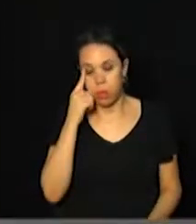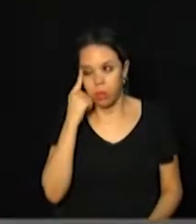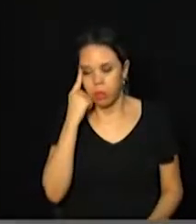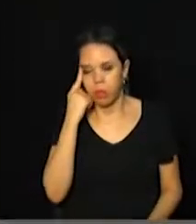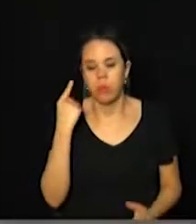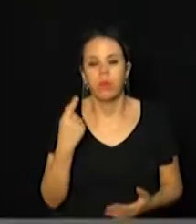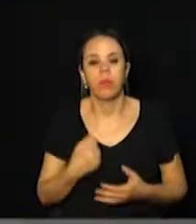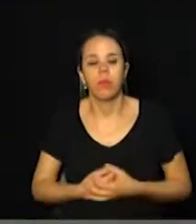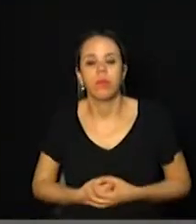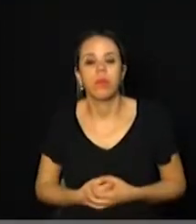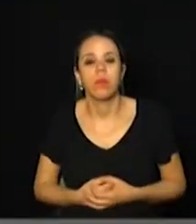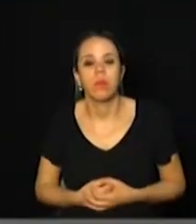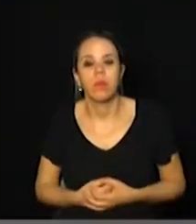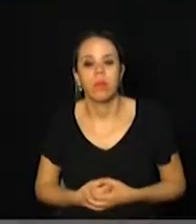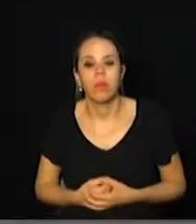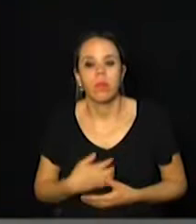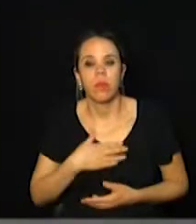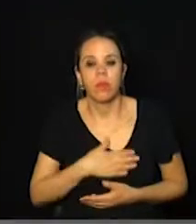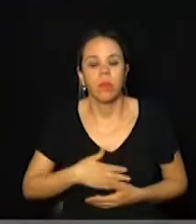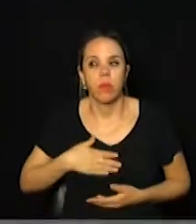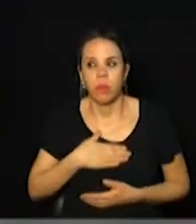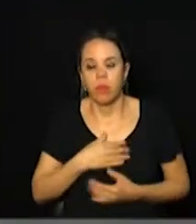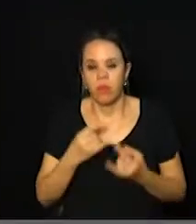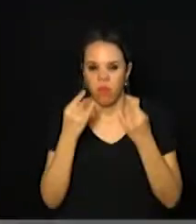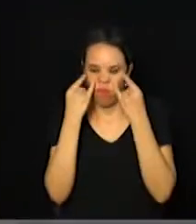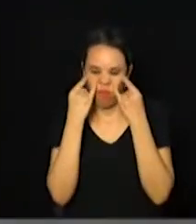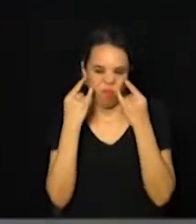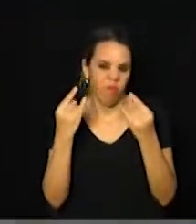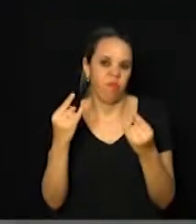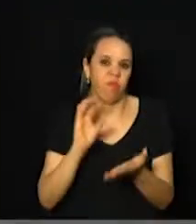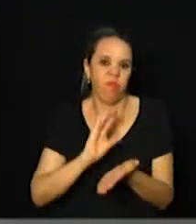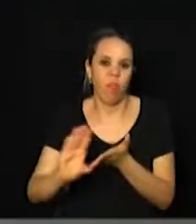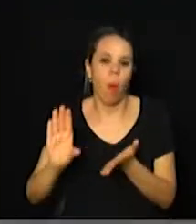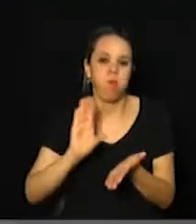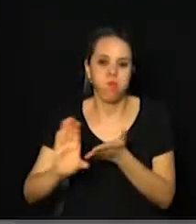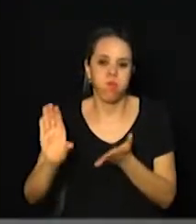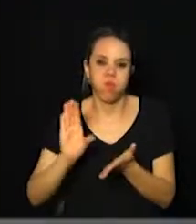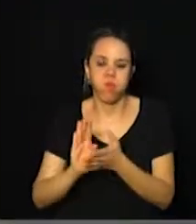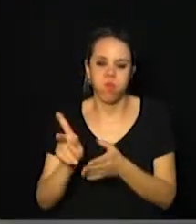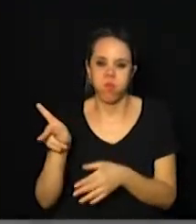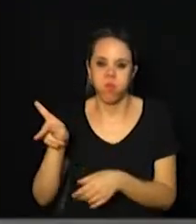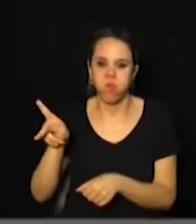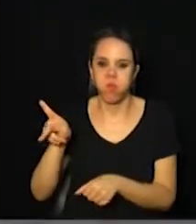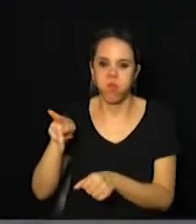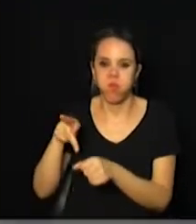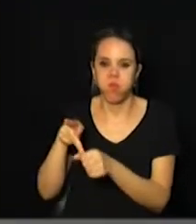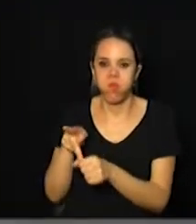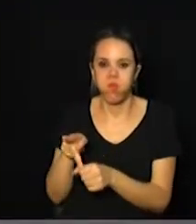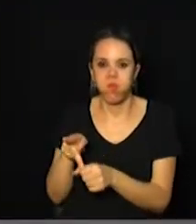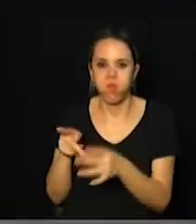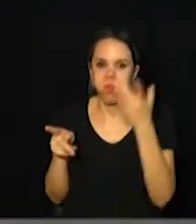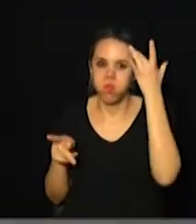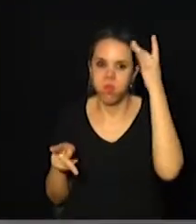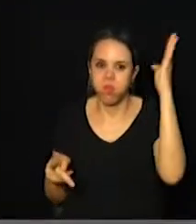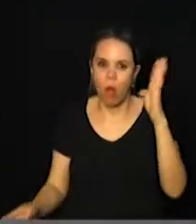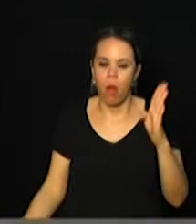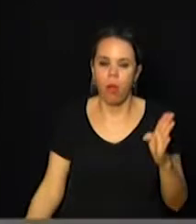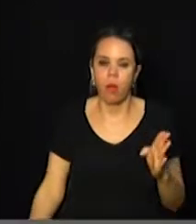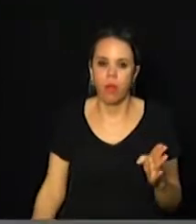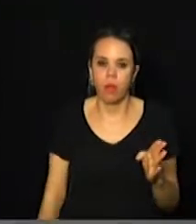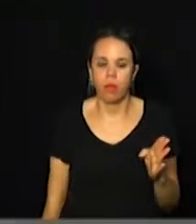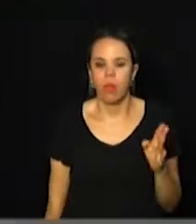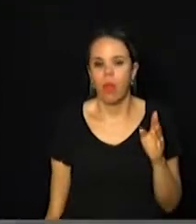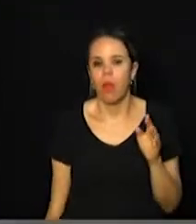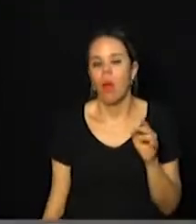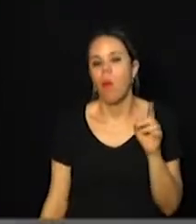é fraco para satisfazer a ganância dos investidores da Petrobras que não sabe nem onde fica o Brasil estão lá na Bolsa